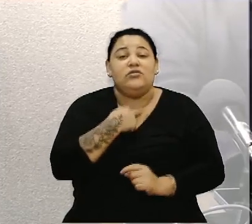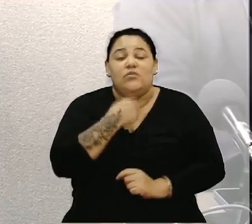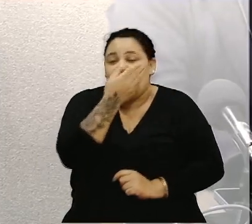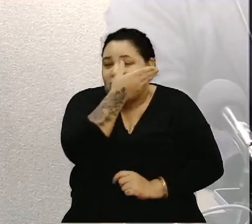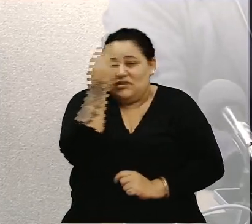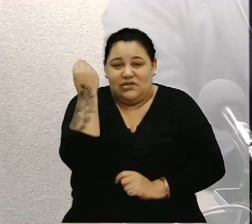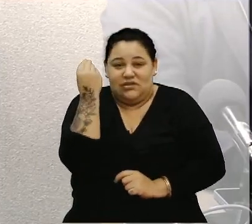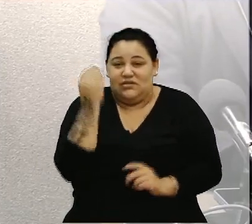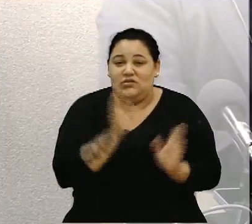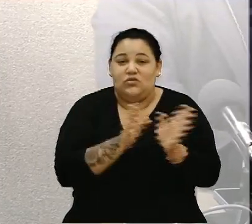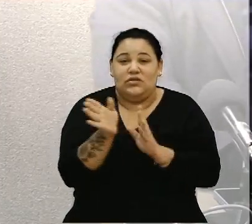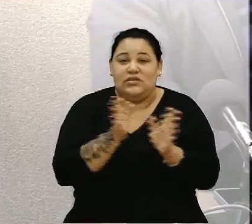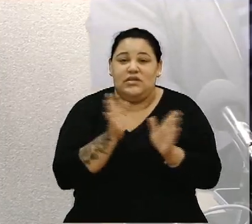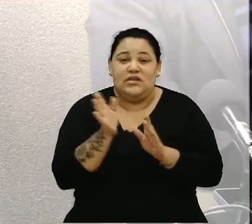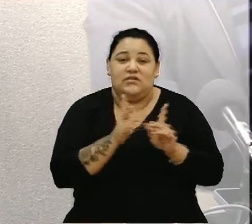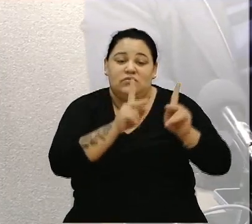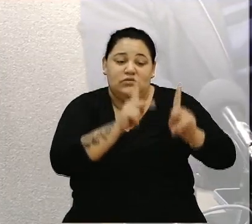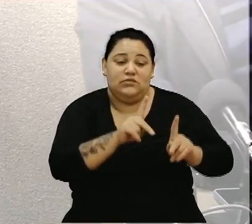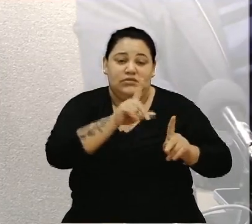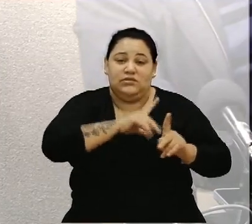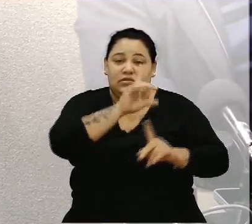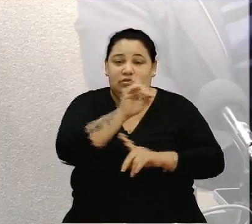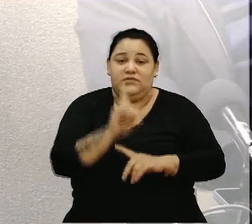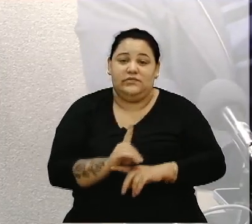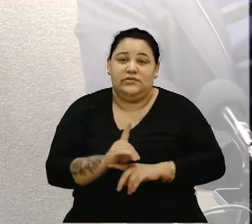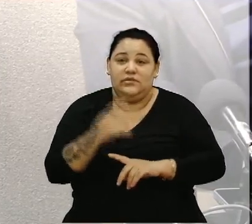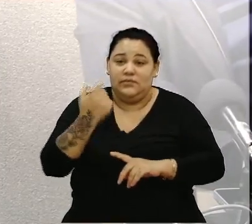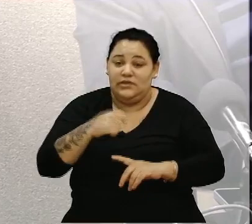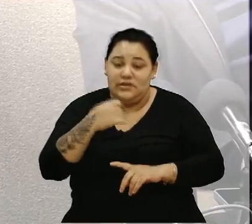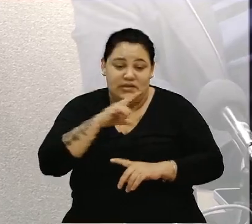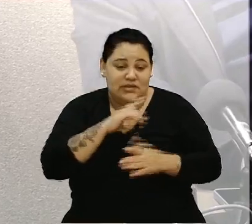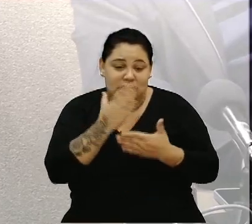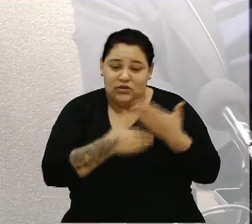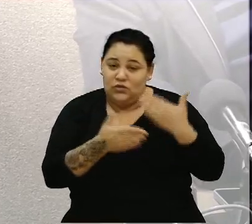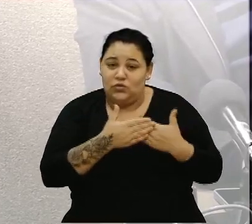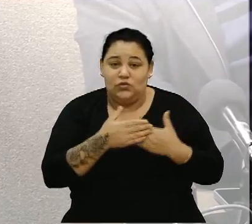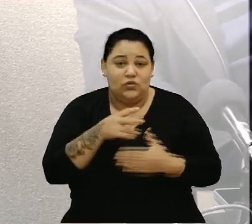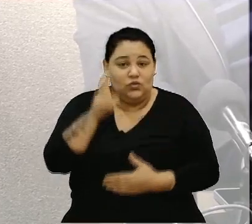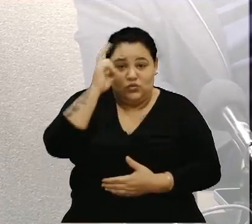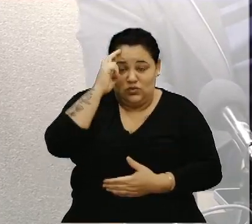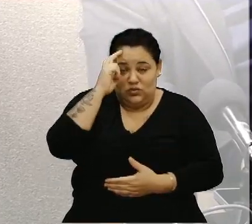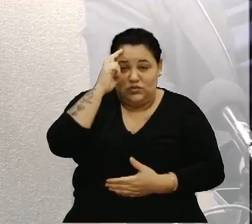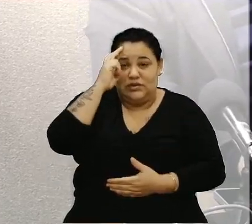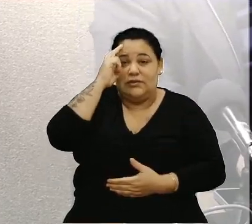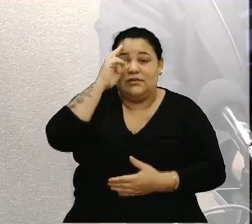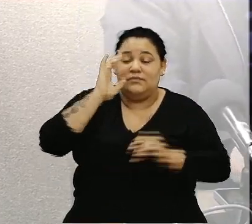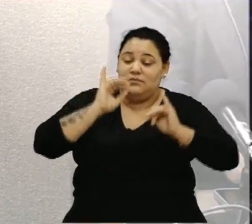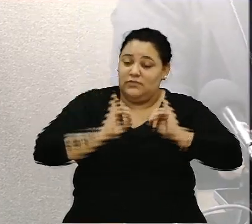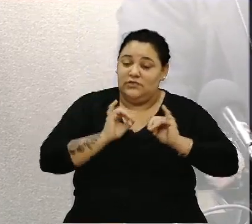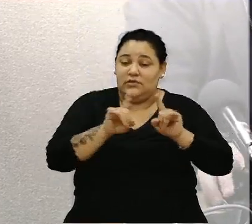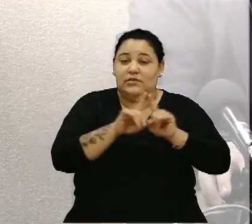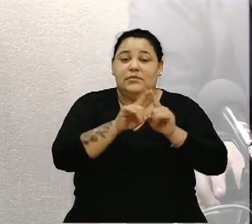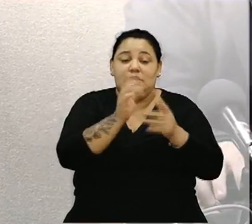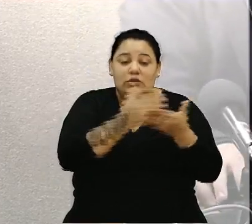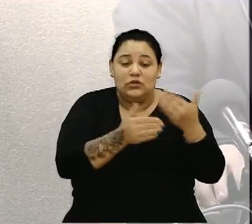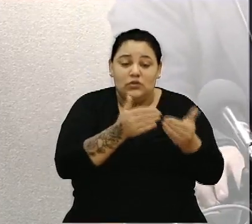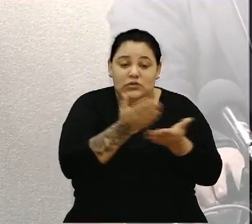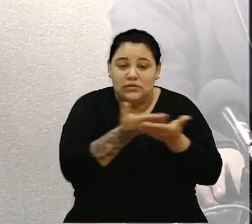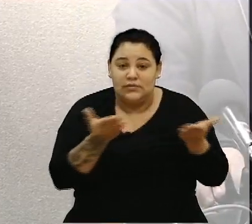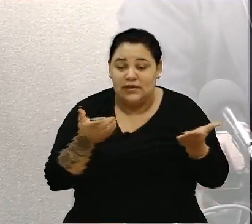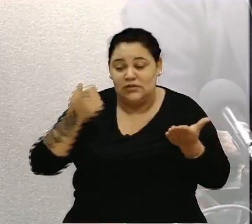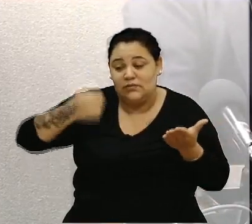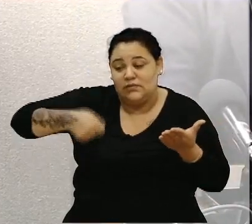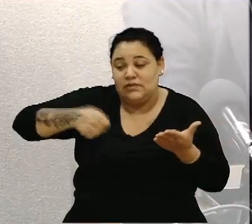que o acesso à pessoa com deficiência tem que ser a tudo, a cultura, a lazer. Então, todos esses espaços precisam ir